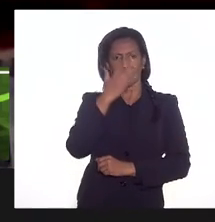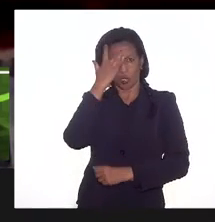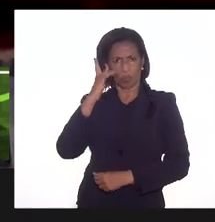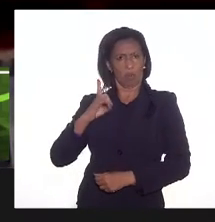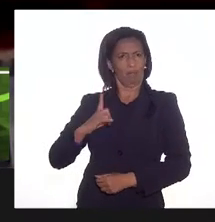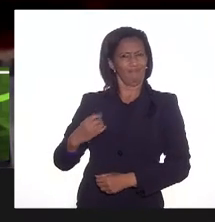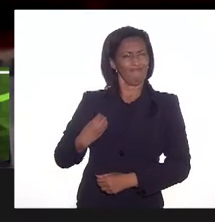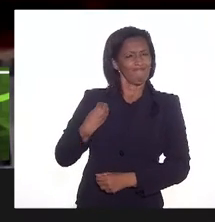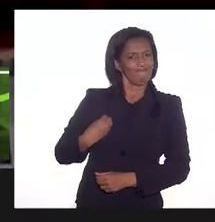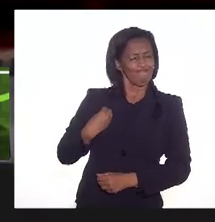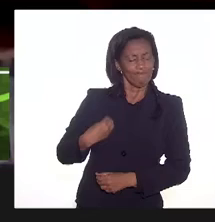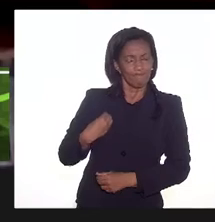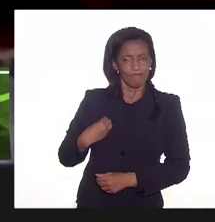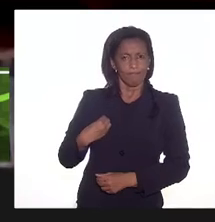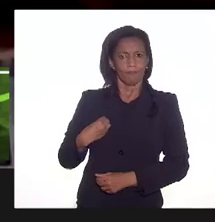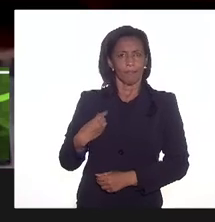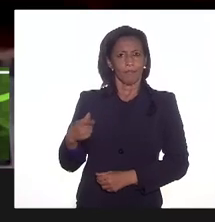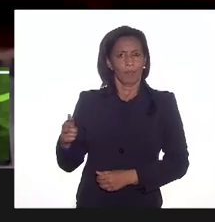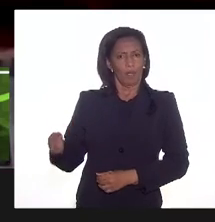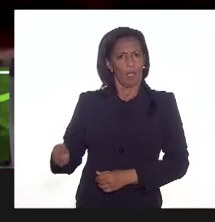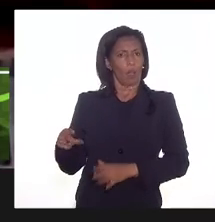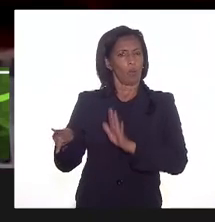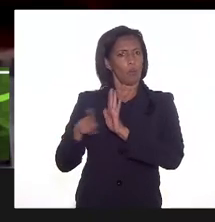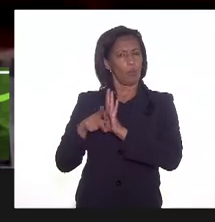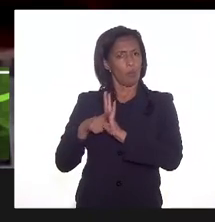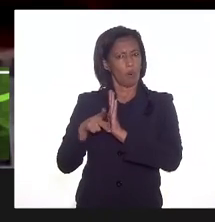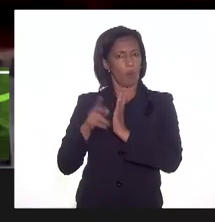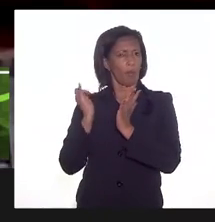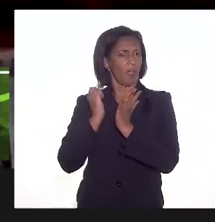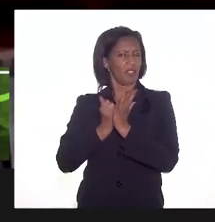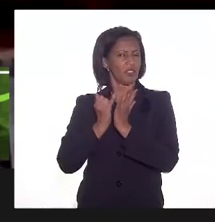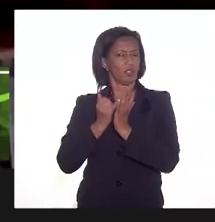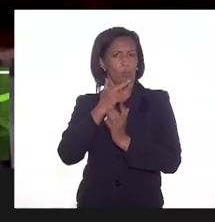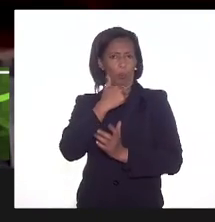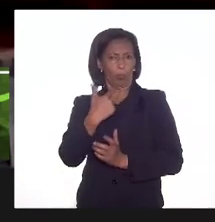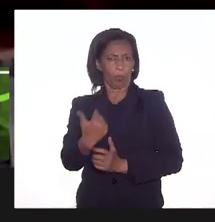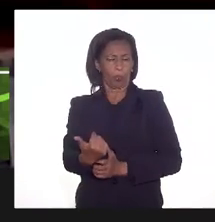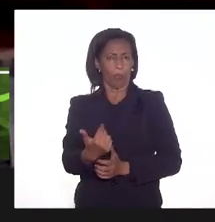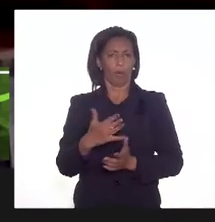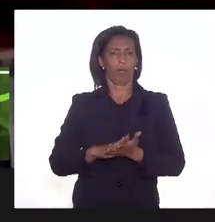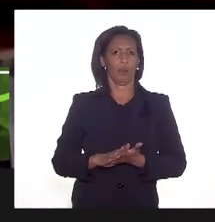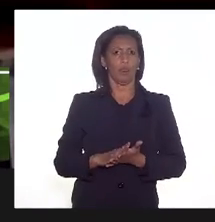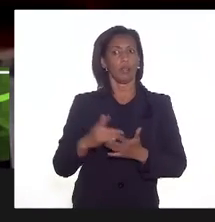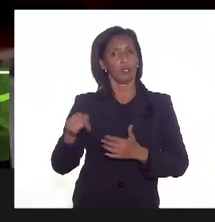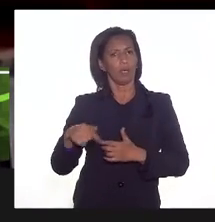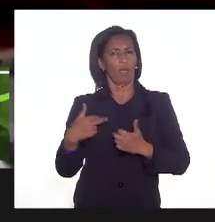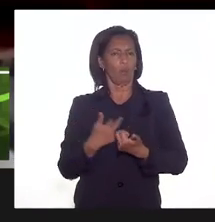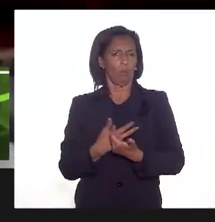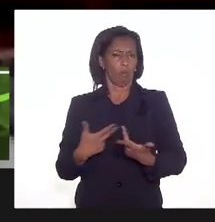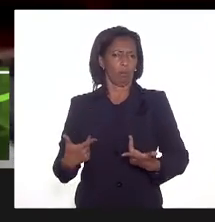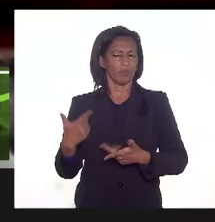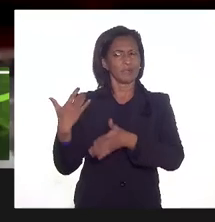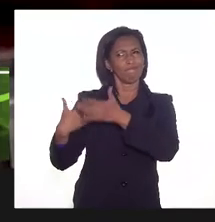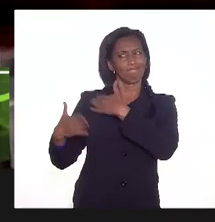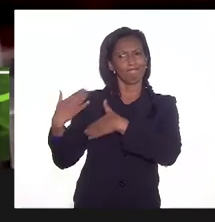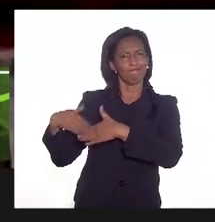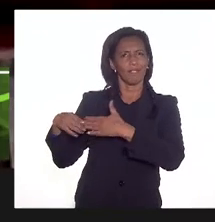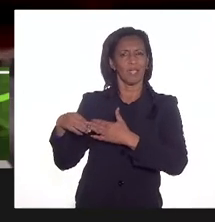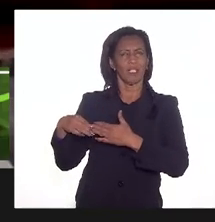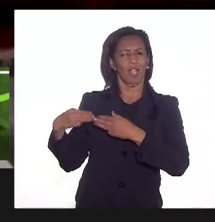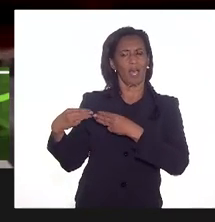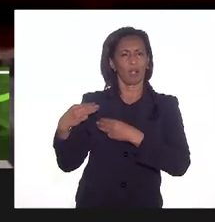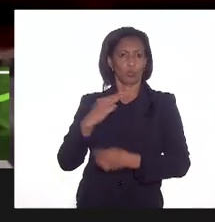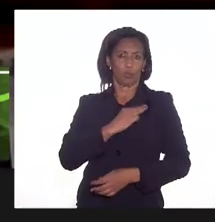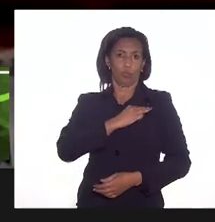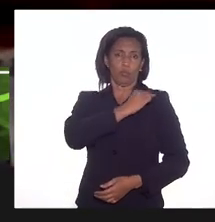tem em relação ao próprio edital as linguagens isso é uma coisa que desde o ministério da cultura